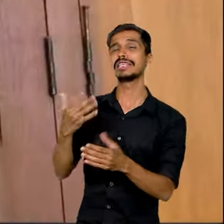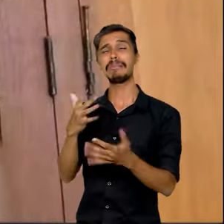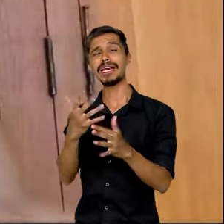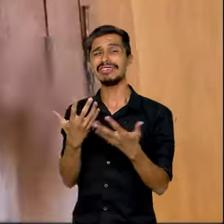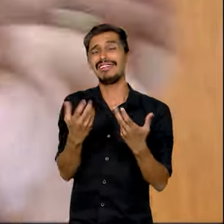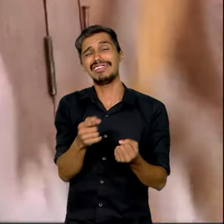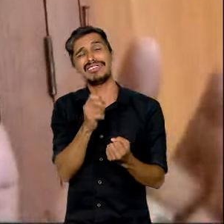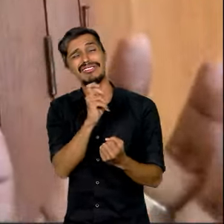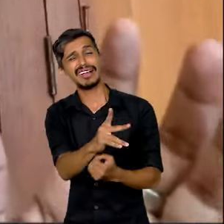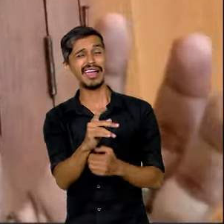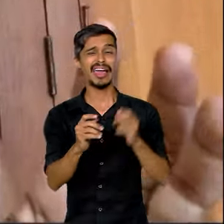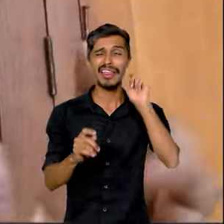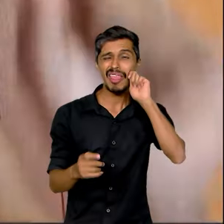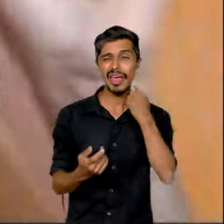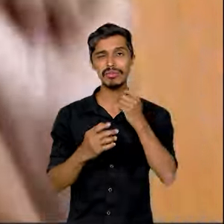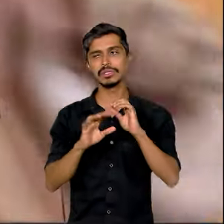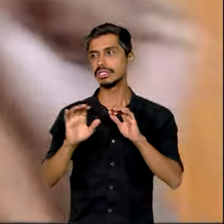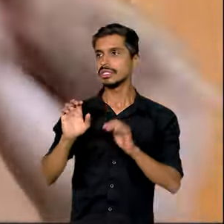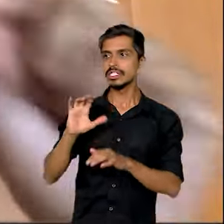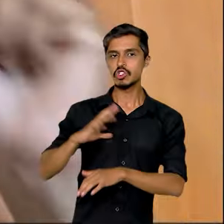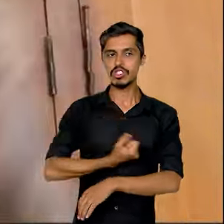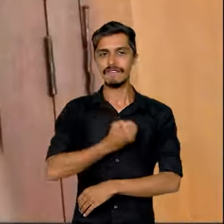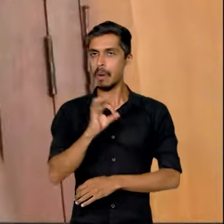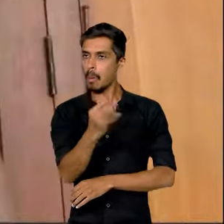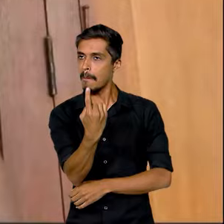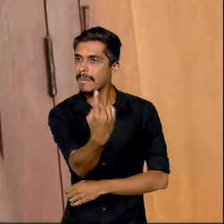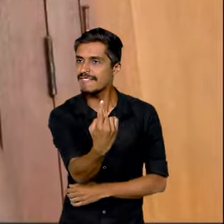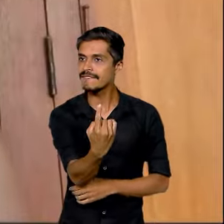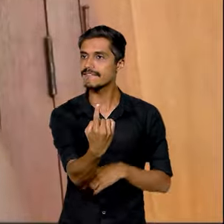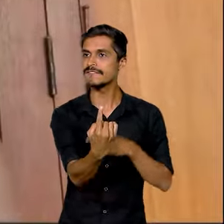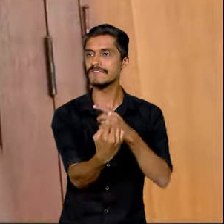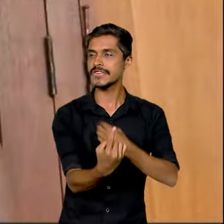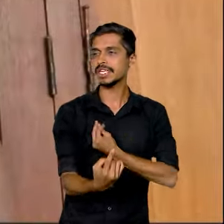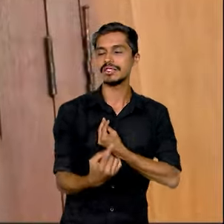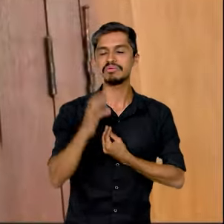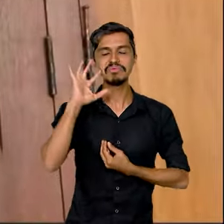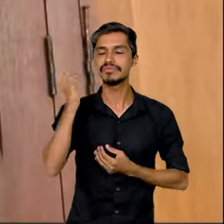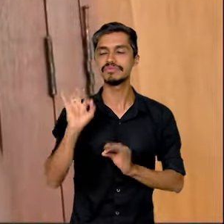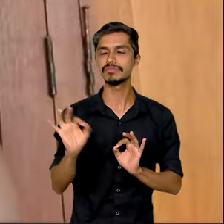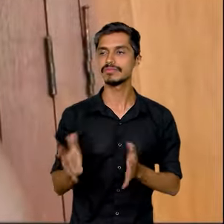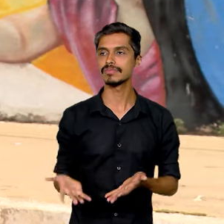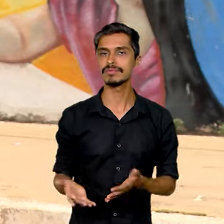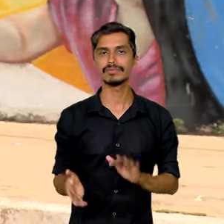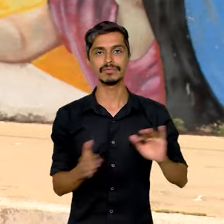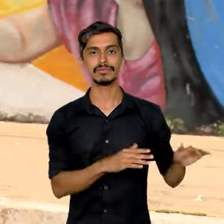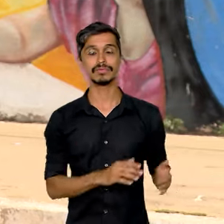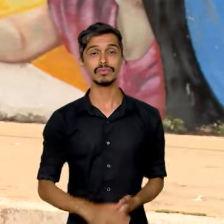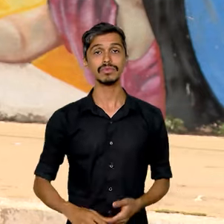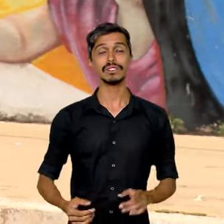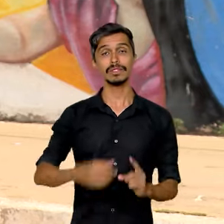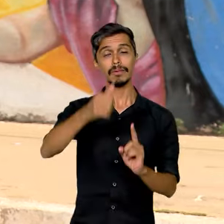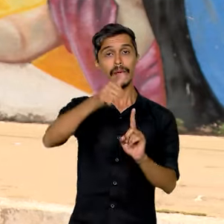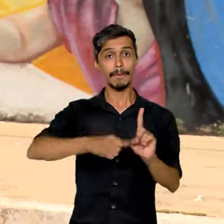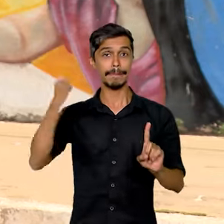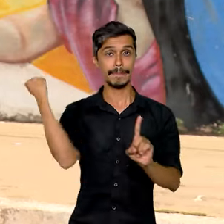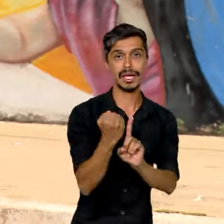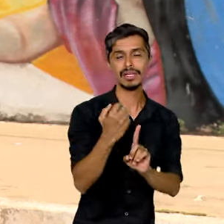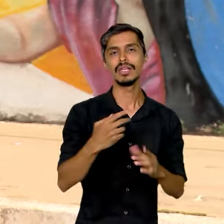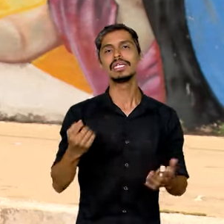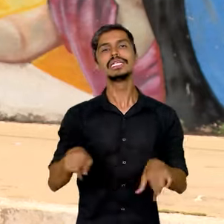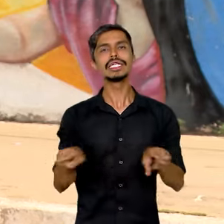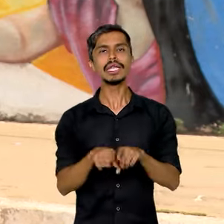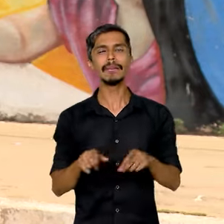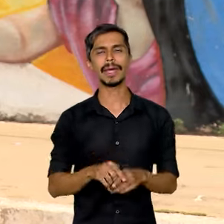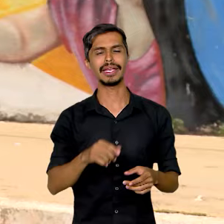menos simpáticos à população negra. Se não salva uma vida, não está resolvendo. Assim como no caso dos